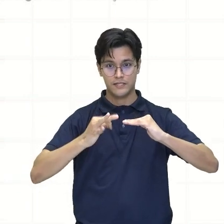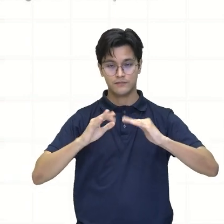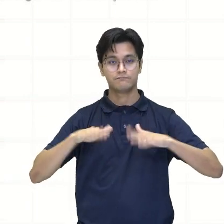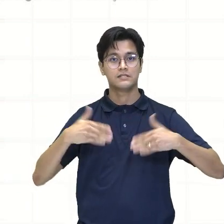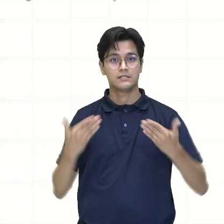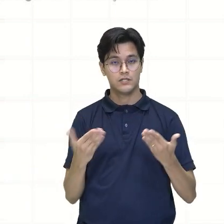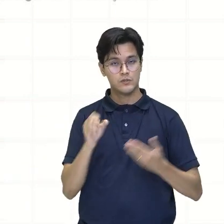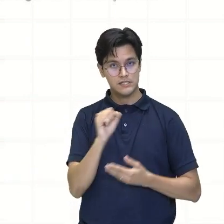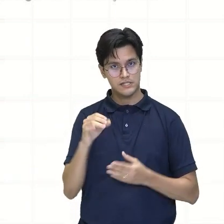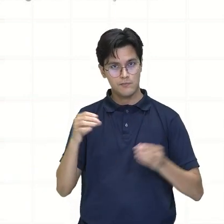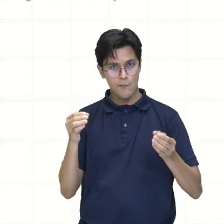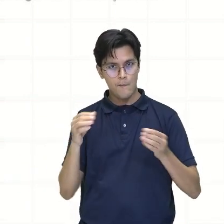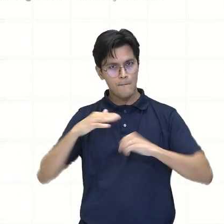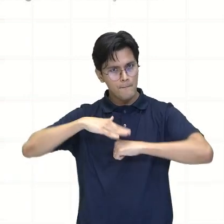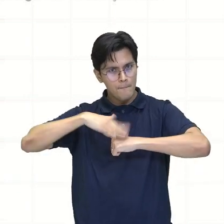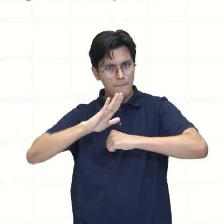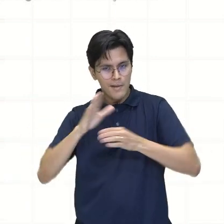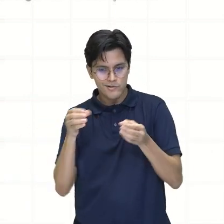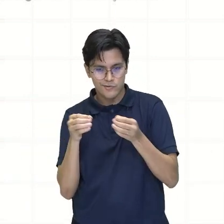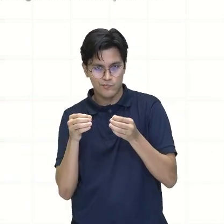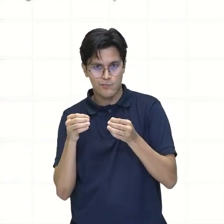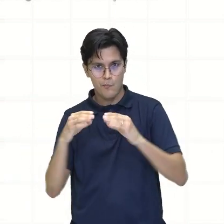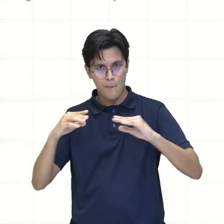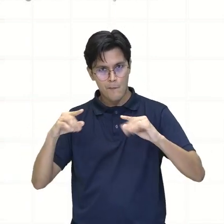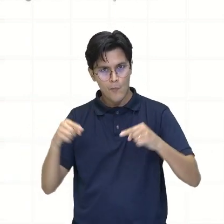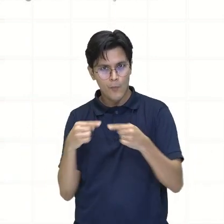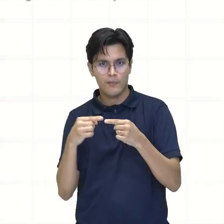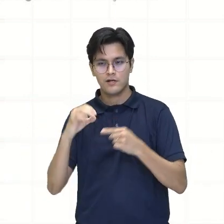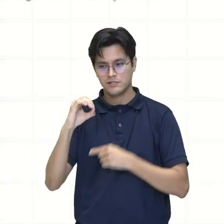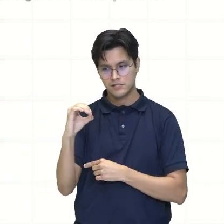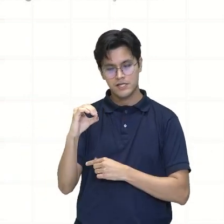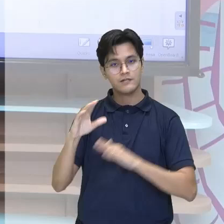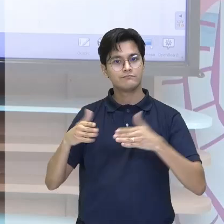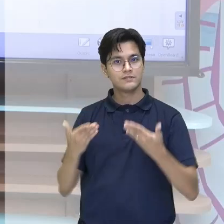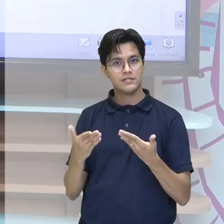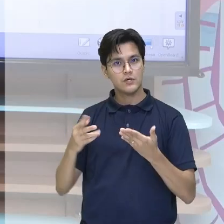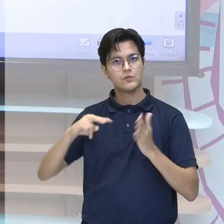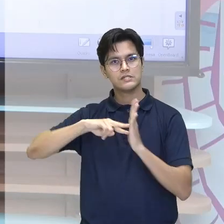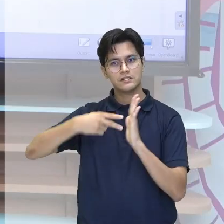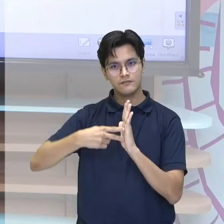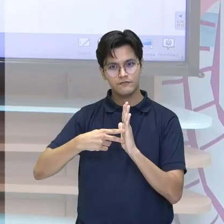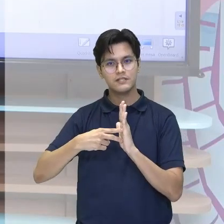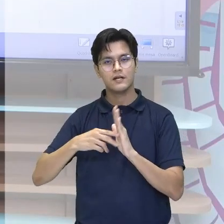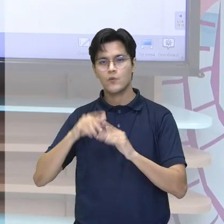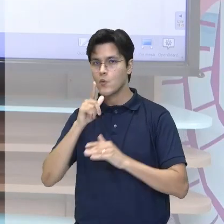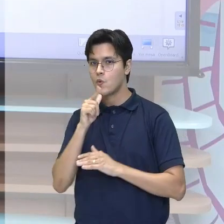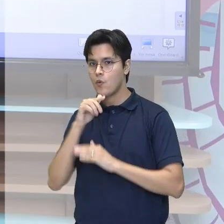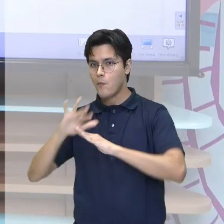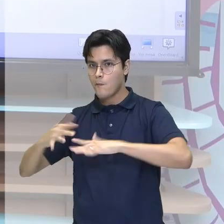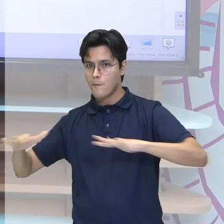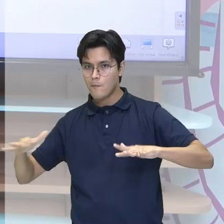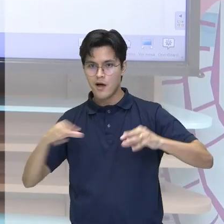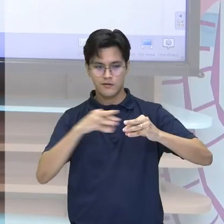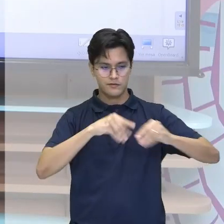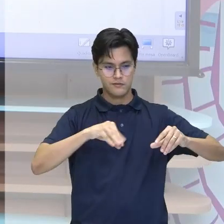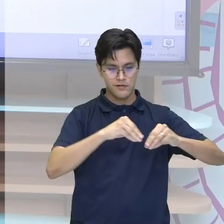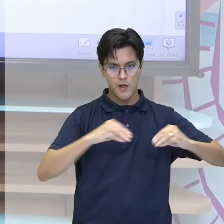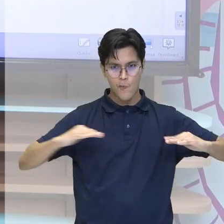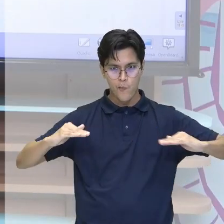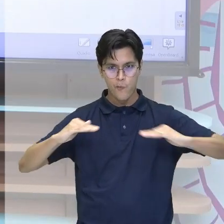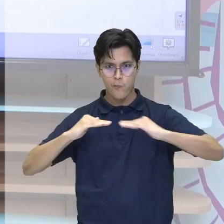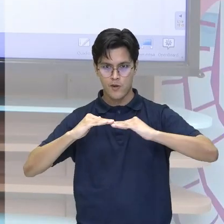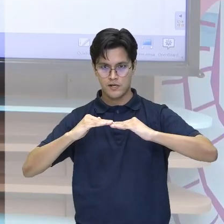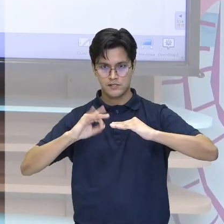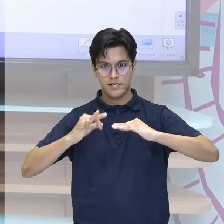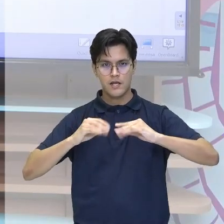ali de zero, significa que está no mesmo nível ali do mar, tá bom? Professora, mas no Amazonas a gente